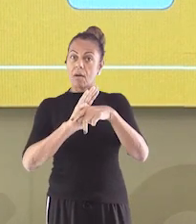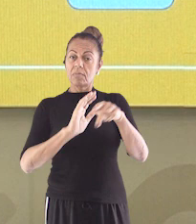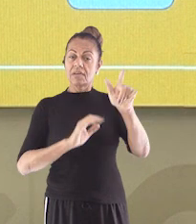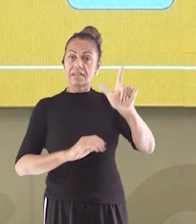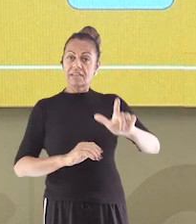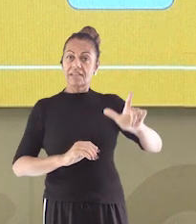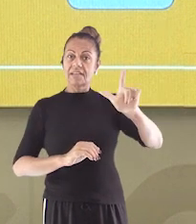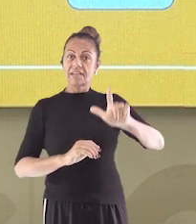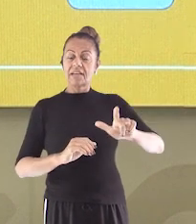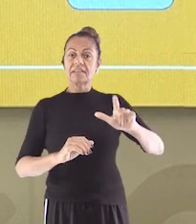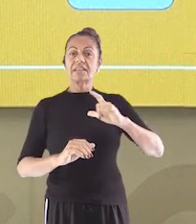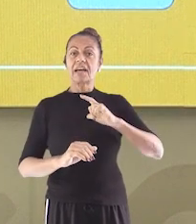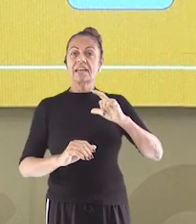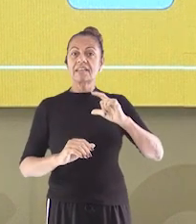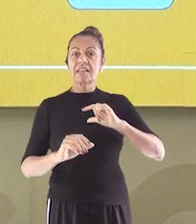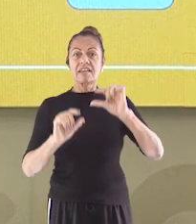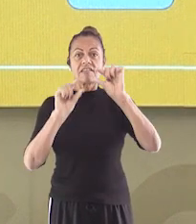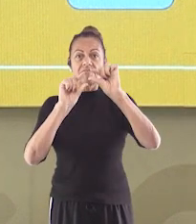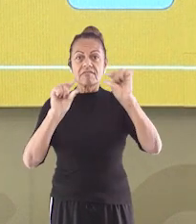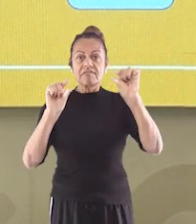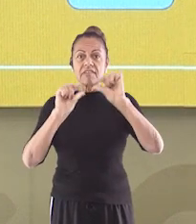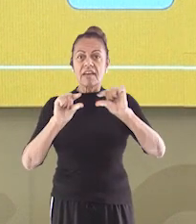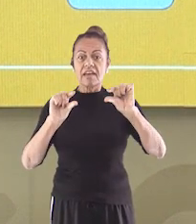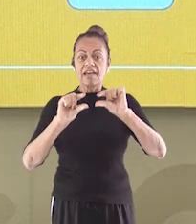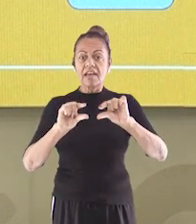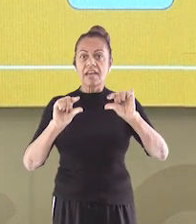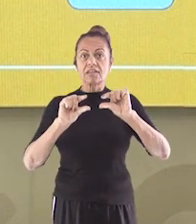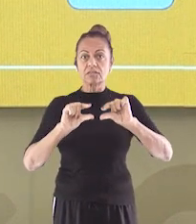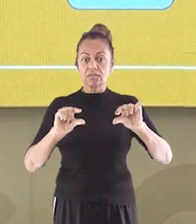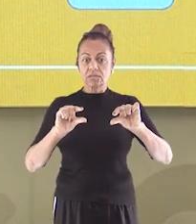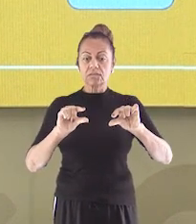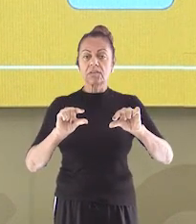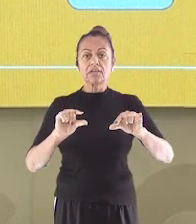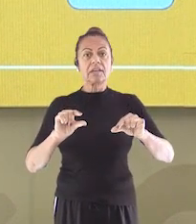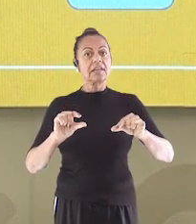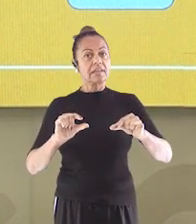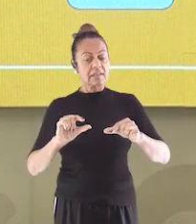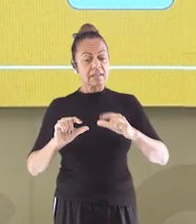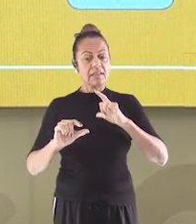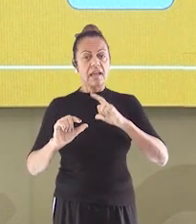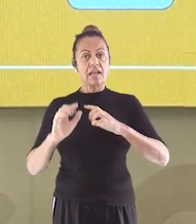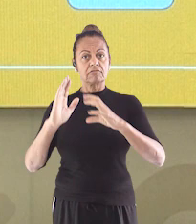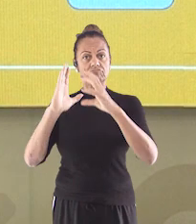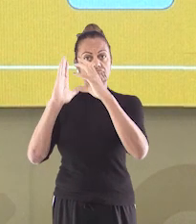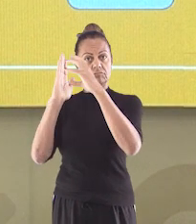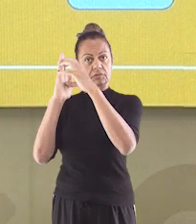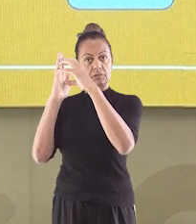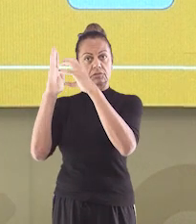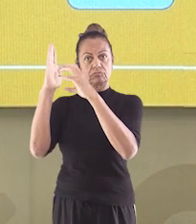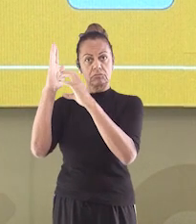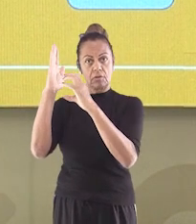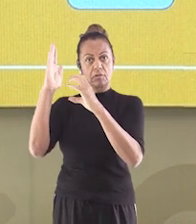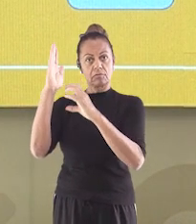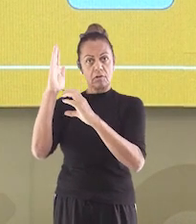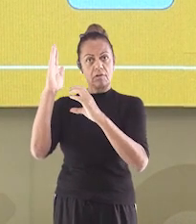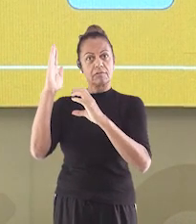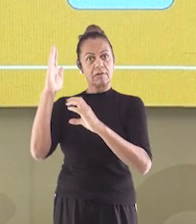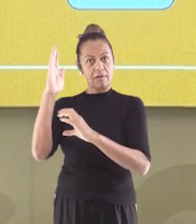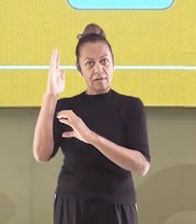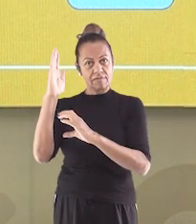são distribuídos em estrofes. Então, aqui nós temos o título do poema, que é